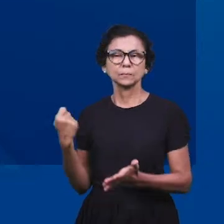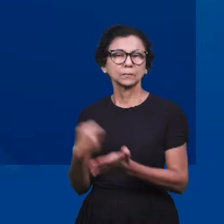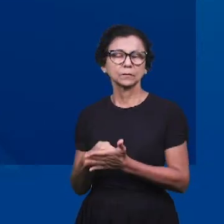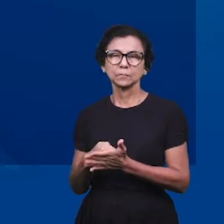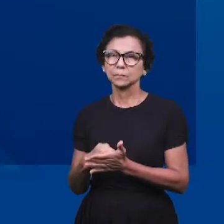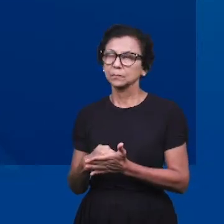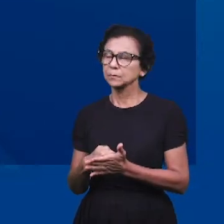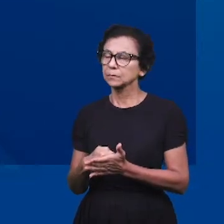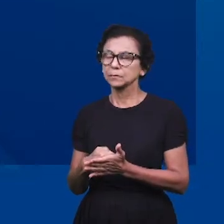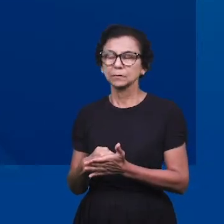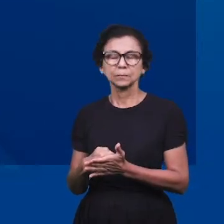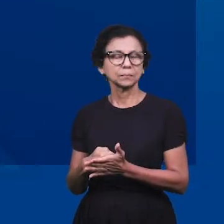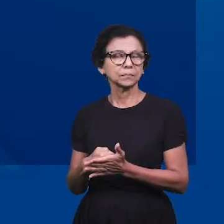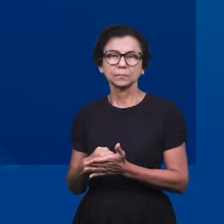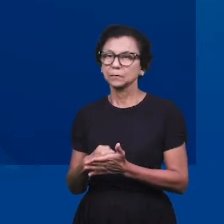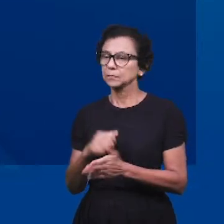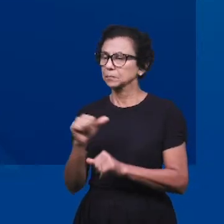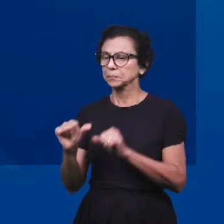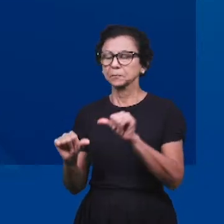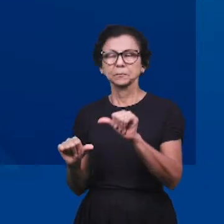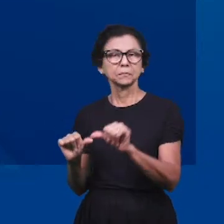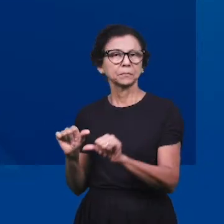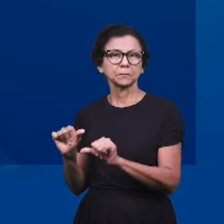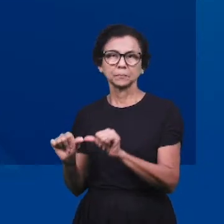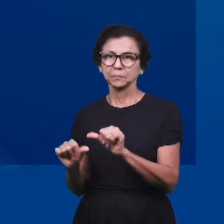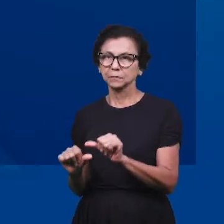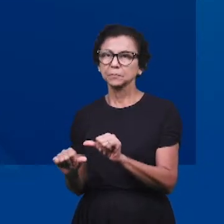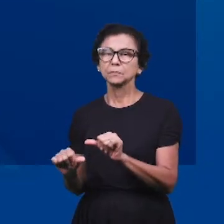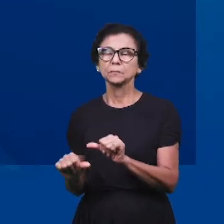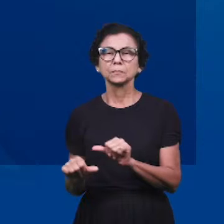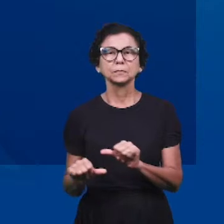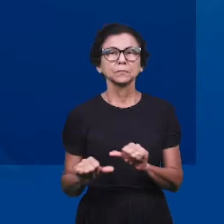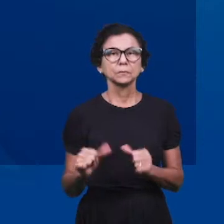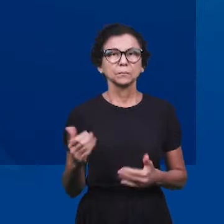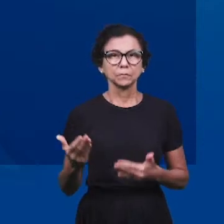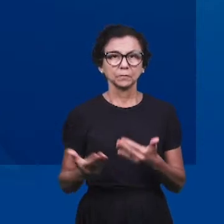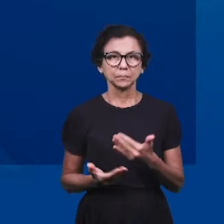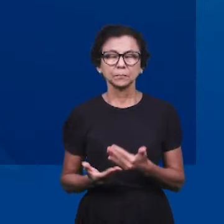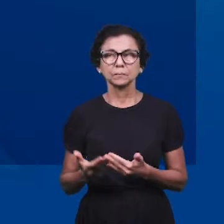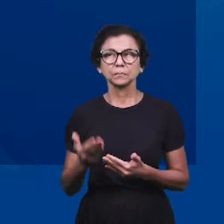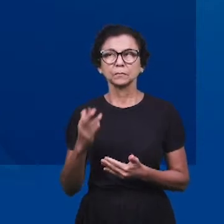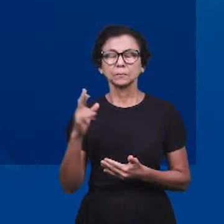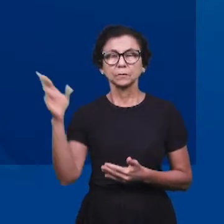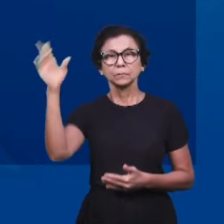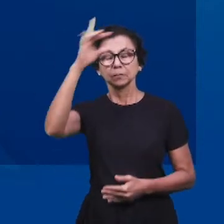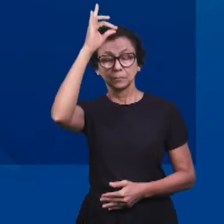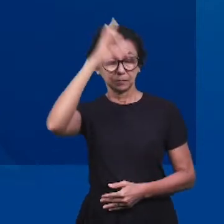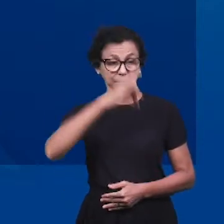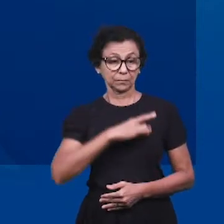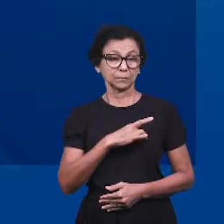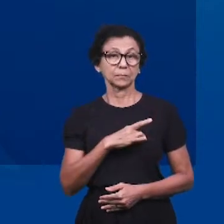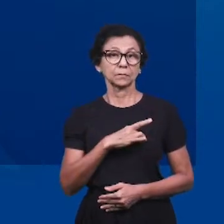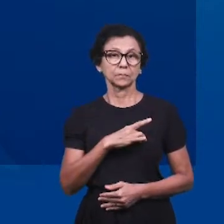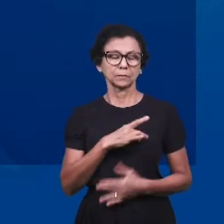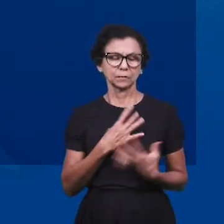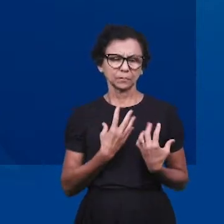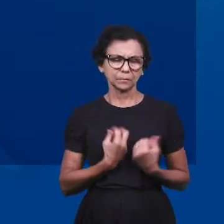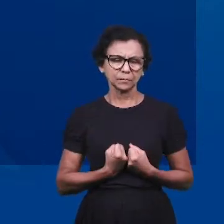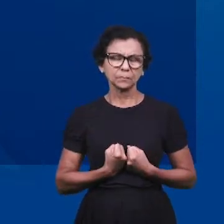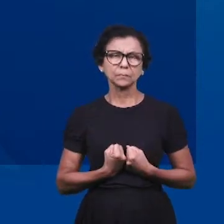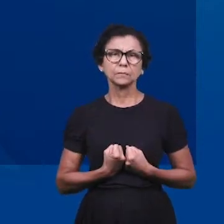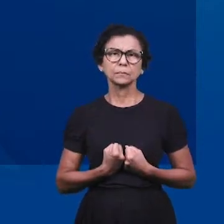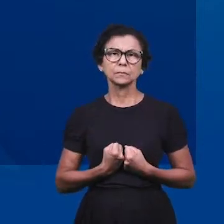inalterável. Ela não muda. No momento em que o servo do Senhor recebe o batismo com o Espírito Santo, a nossa